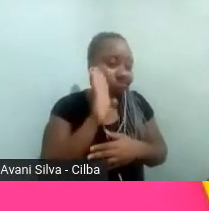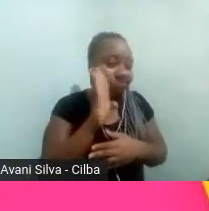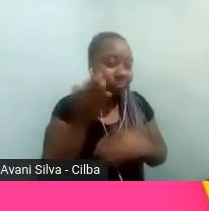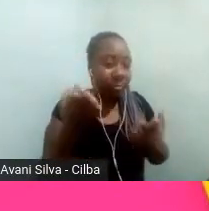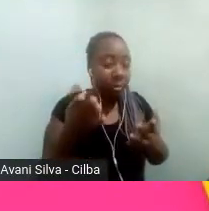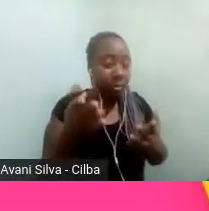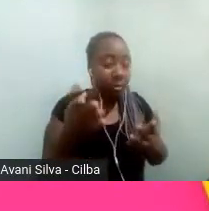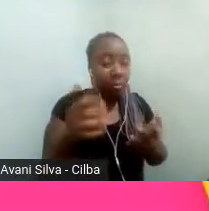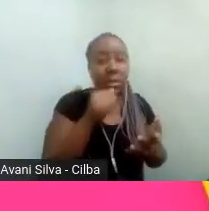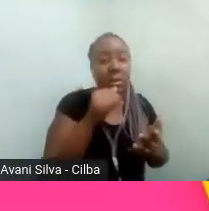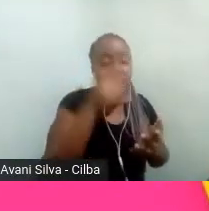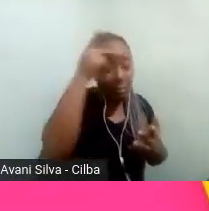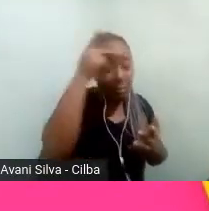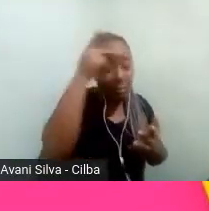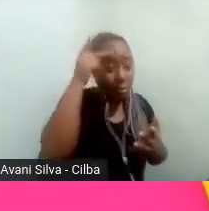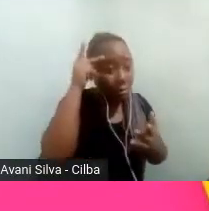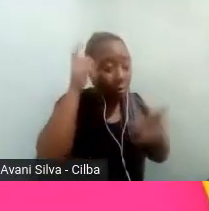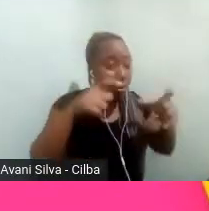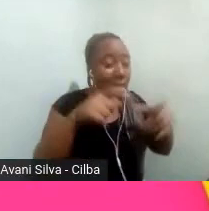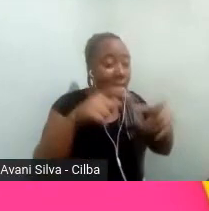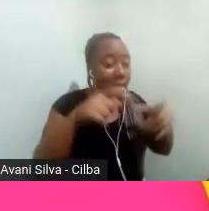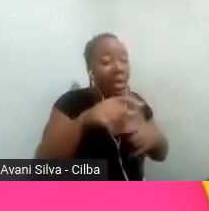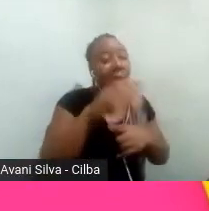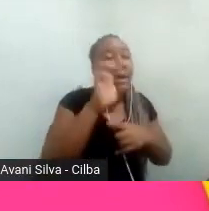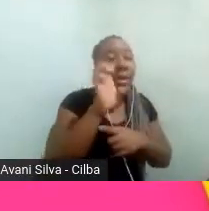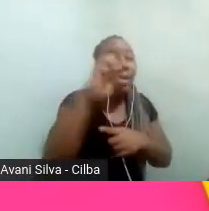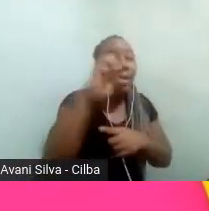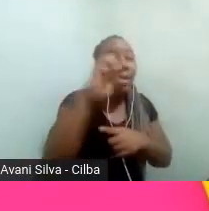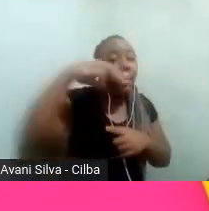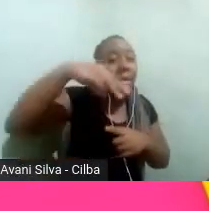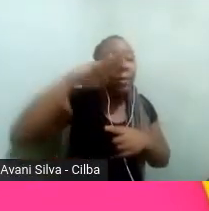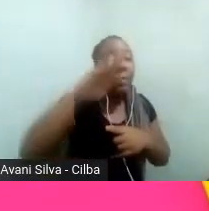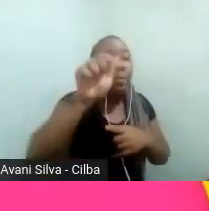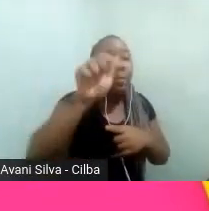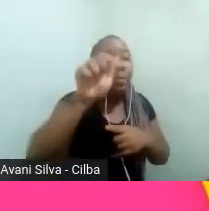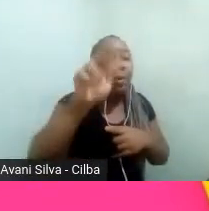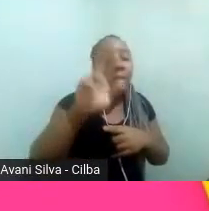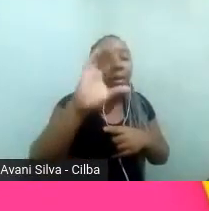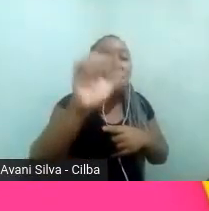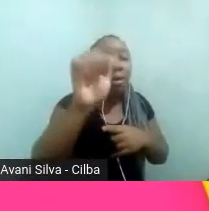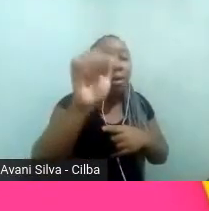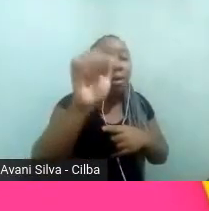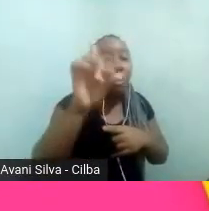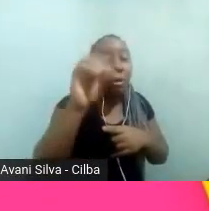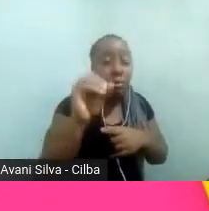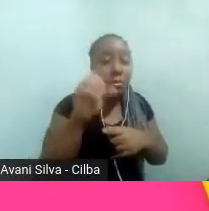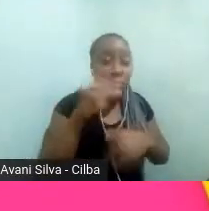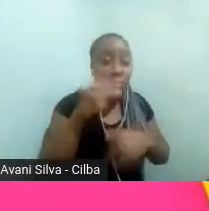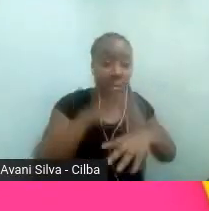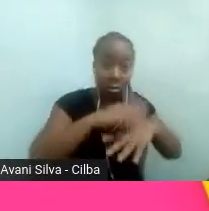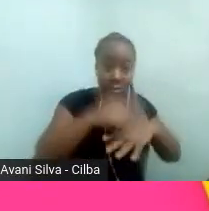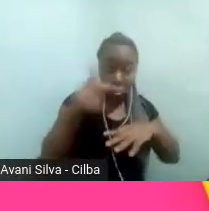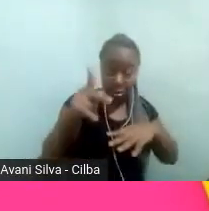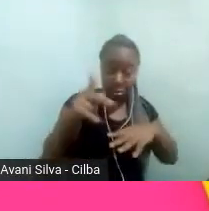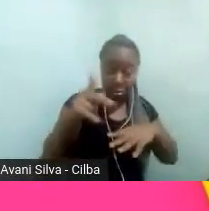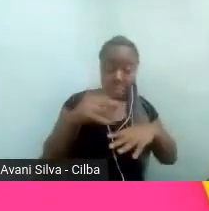Embarcados, o Tiago, o Fábio, e eles desenvolveram uma placa chamada